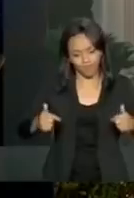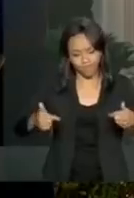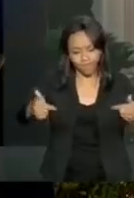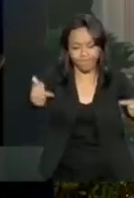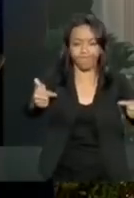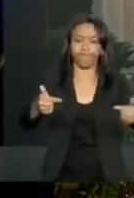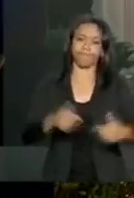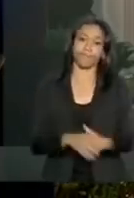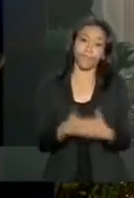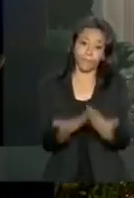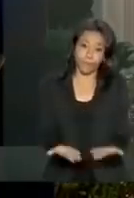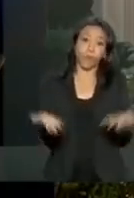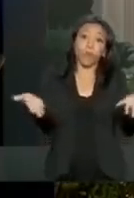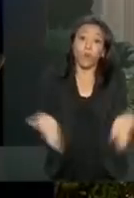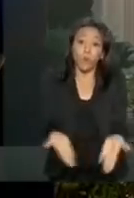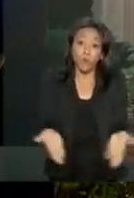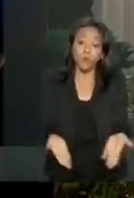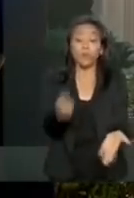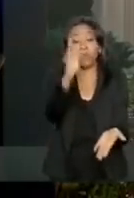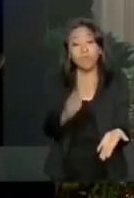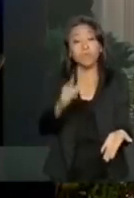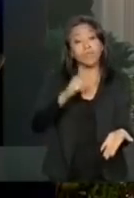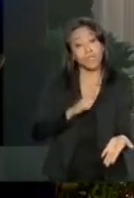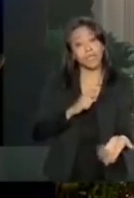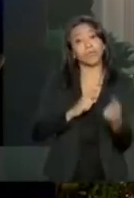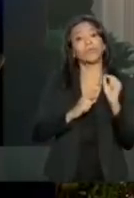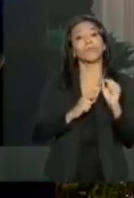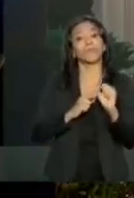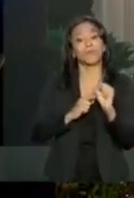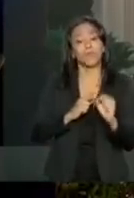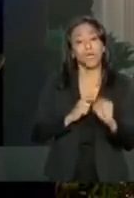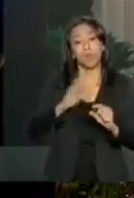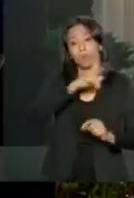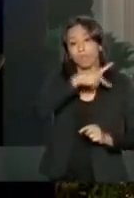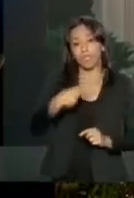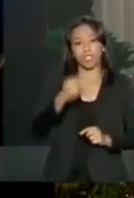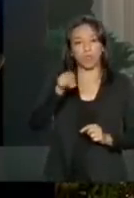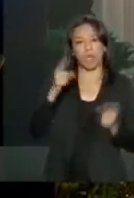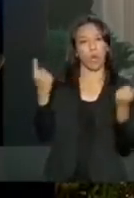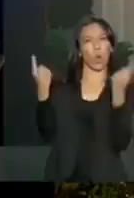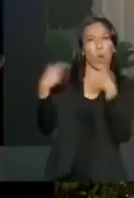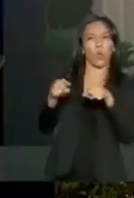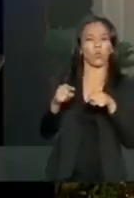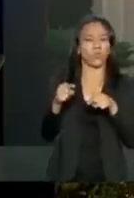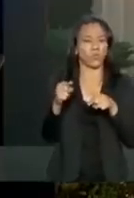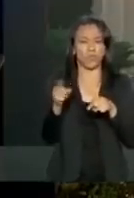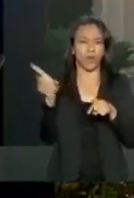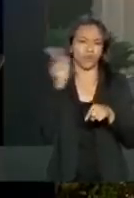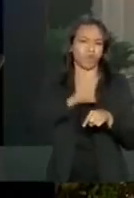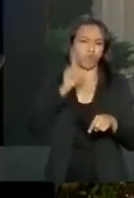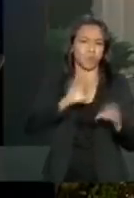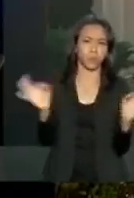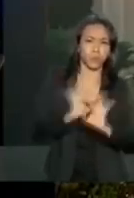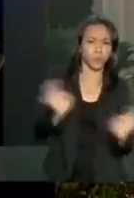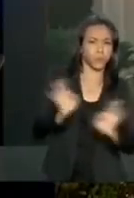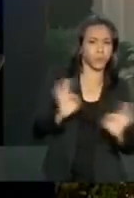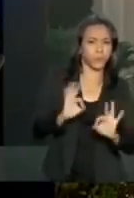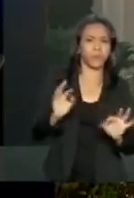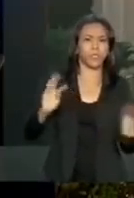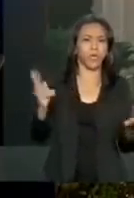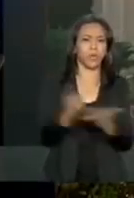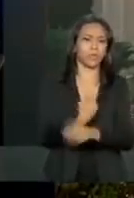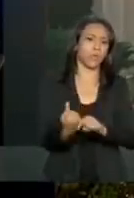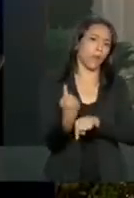Afinal, hoje o Brasil tem um presidente que não é anti-americano, caso inédito nas últimas